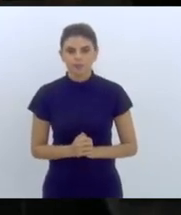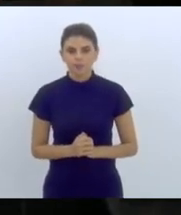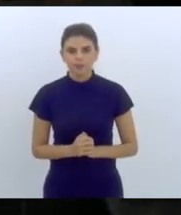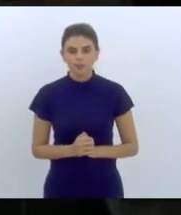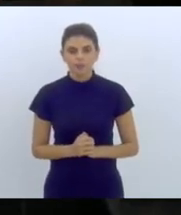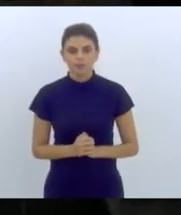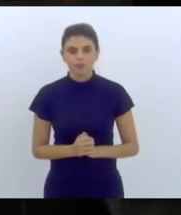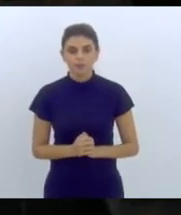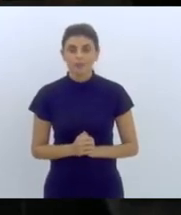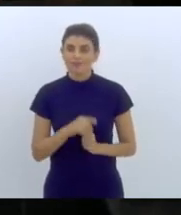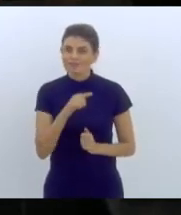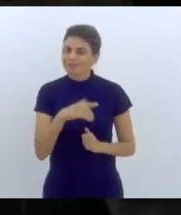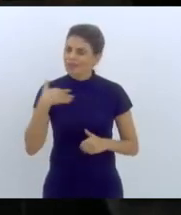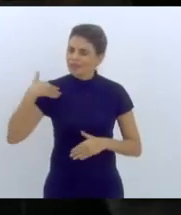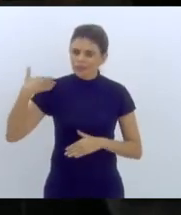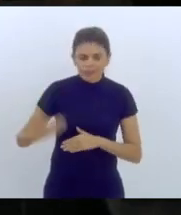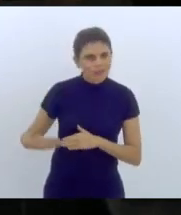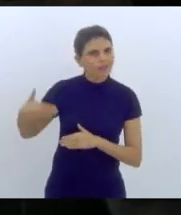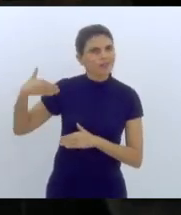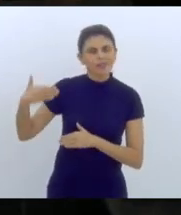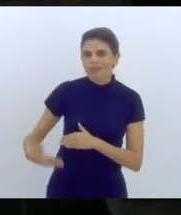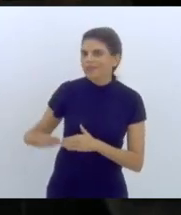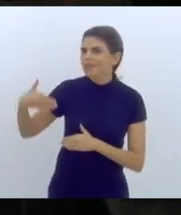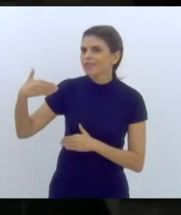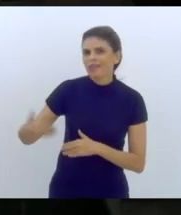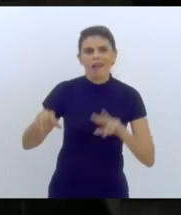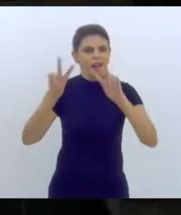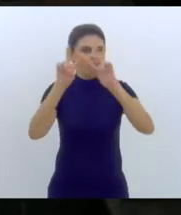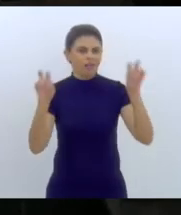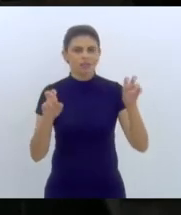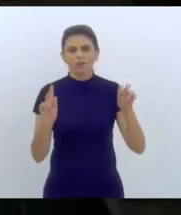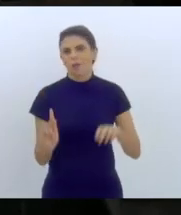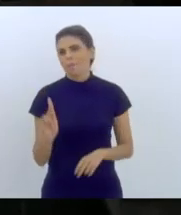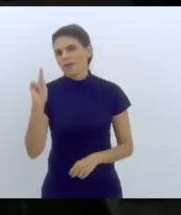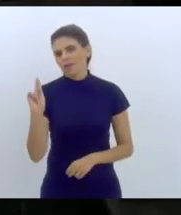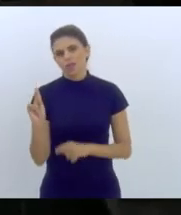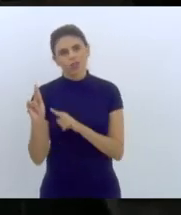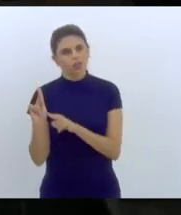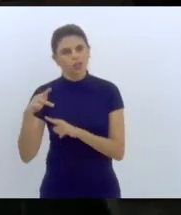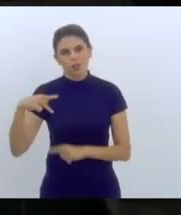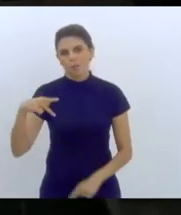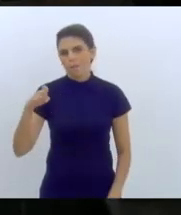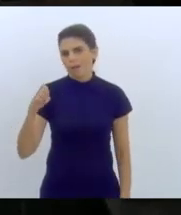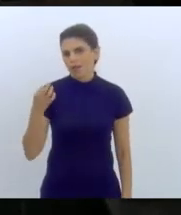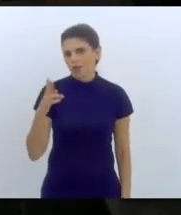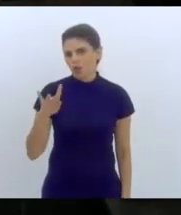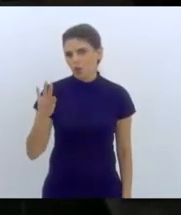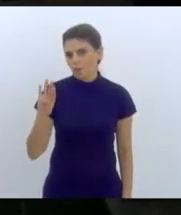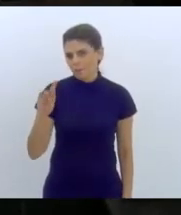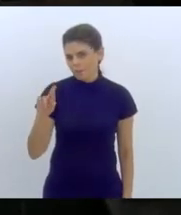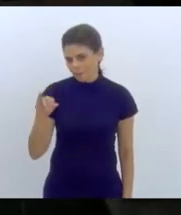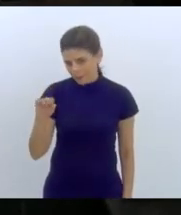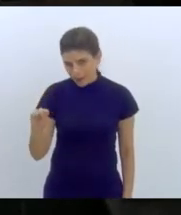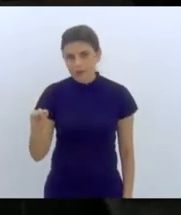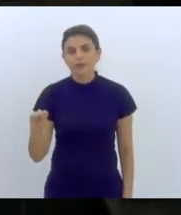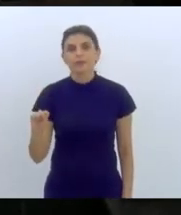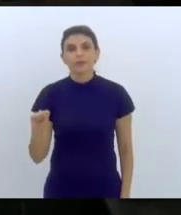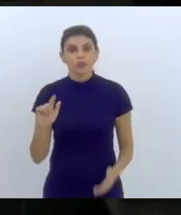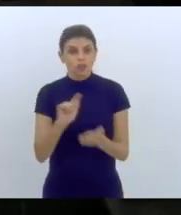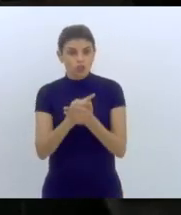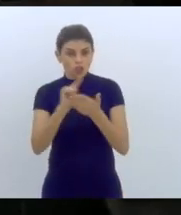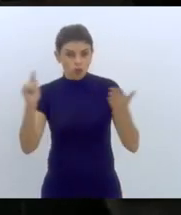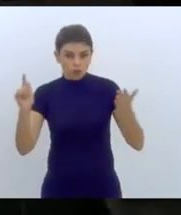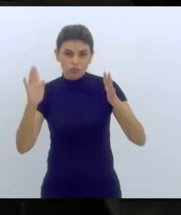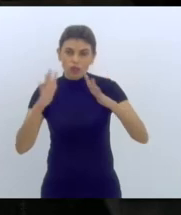Essa questão é recorrente, mas hoje os jornais